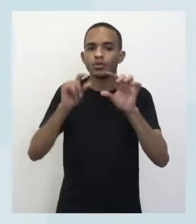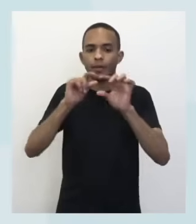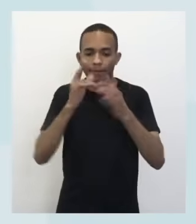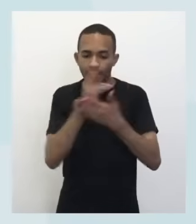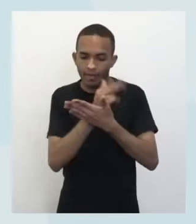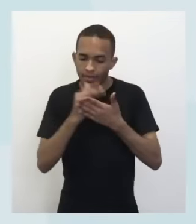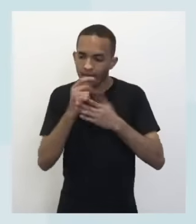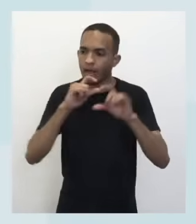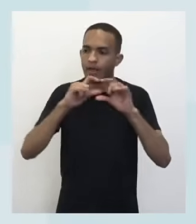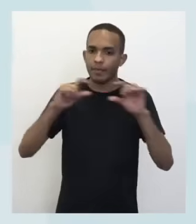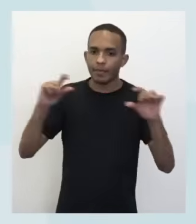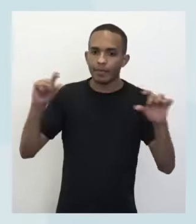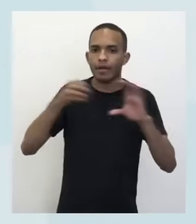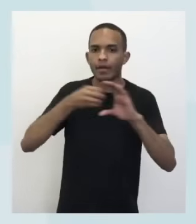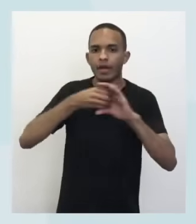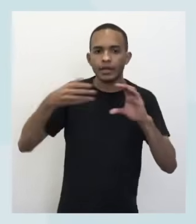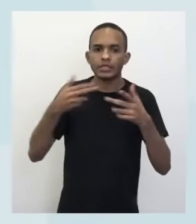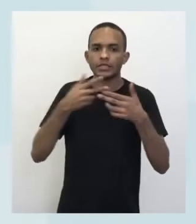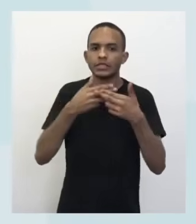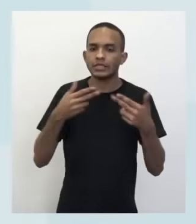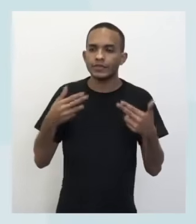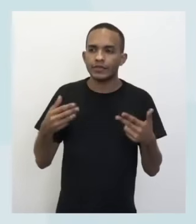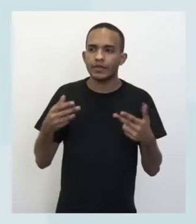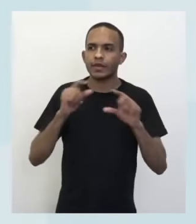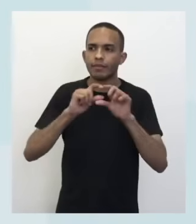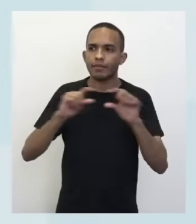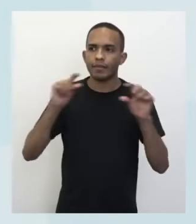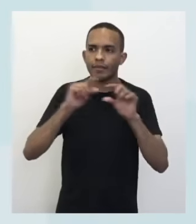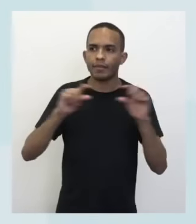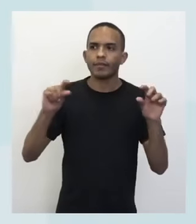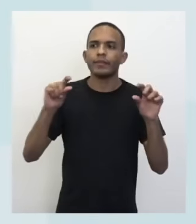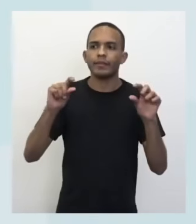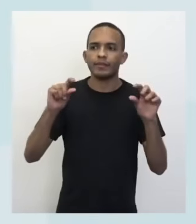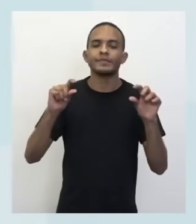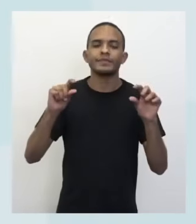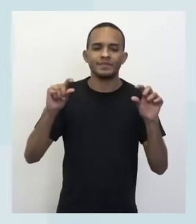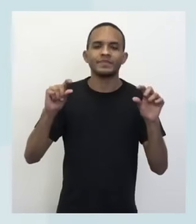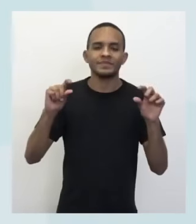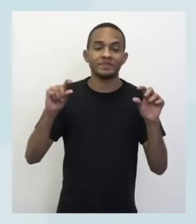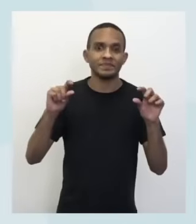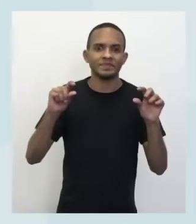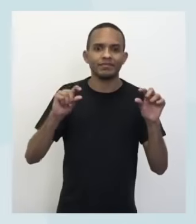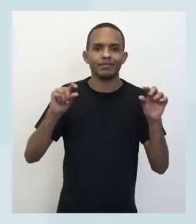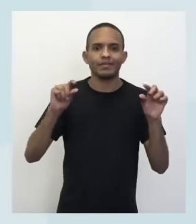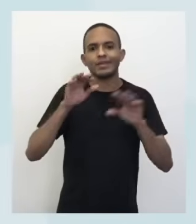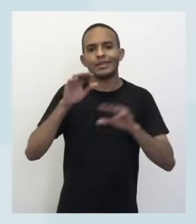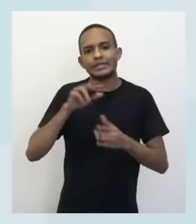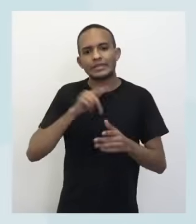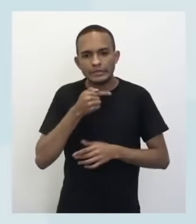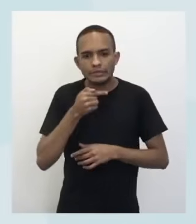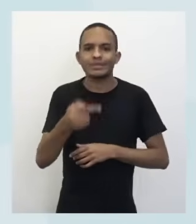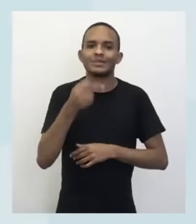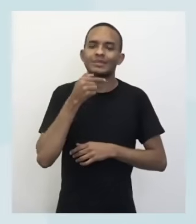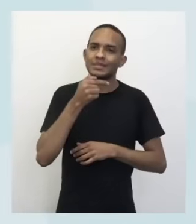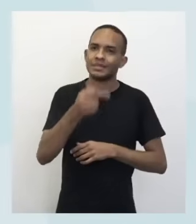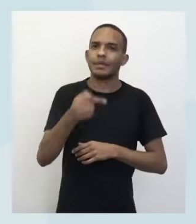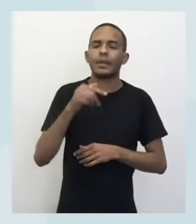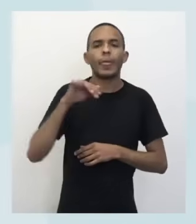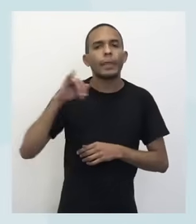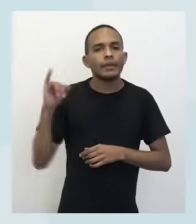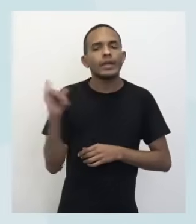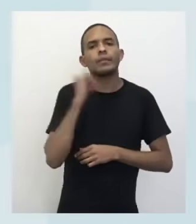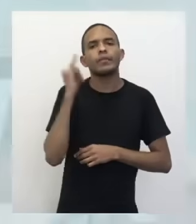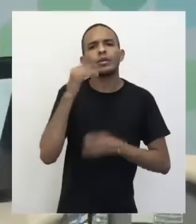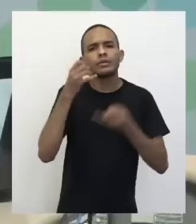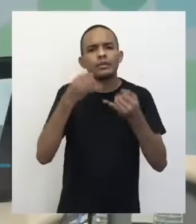desenhada, caracterizada por uma série de vinhetas publicada regularmente, normal, diária ou semanalmente. Isso é importante pontuar, porque